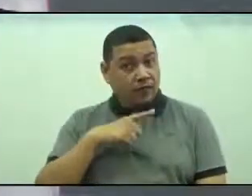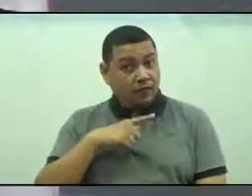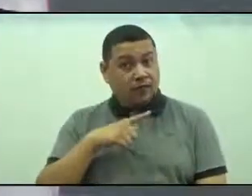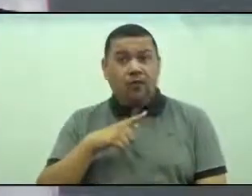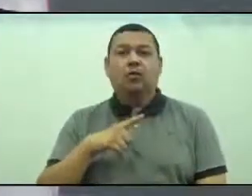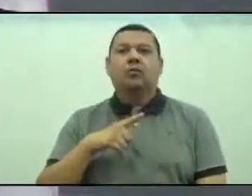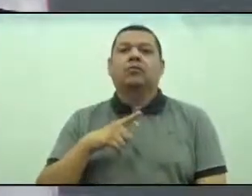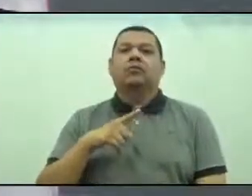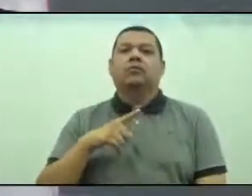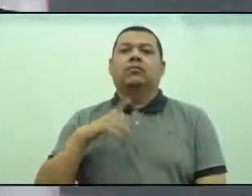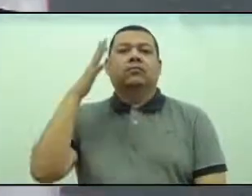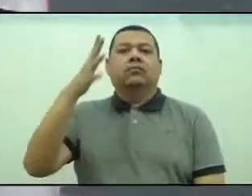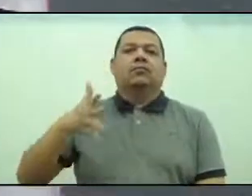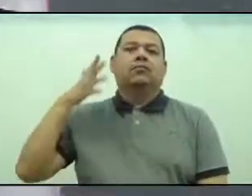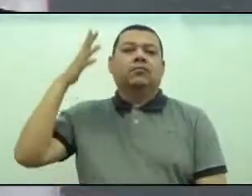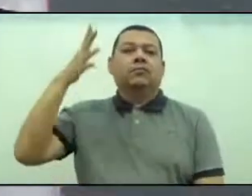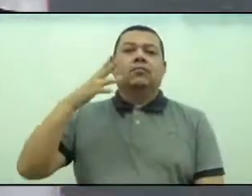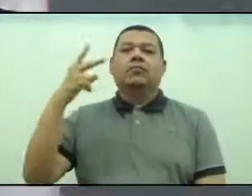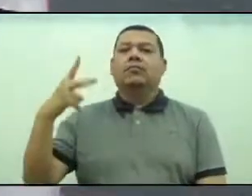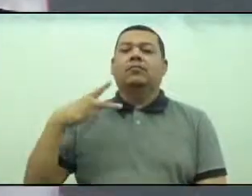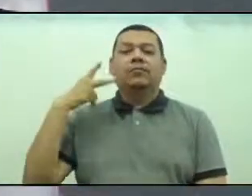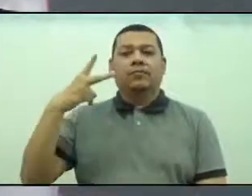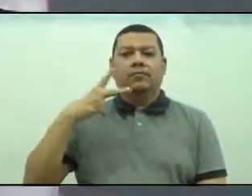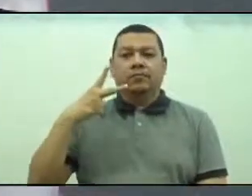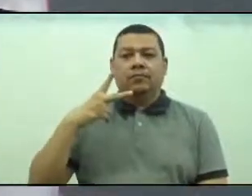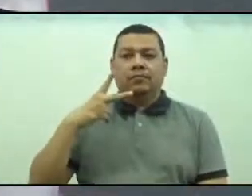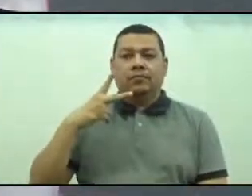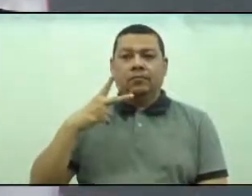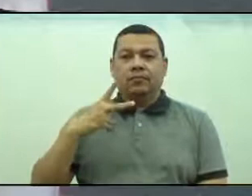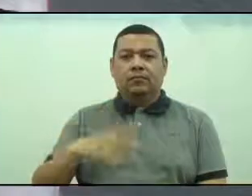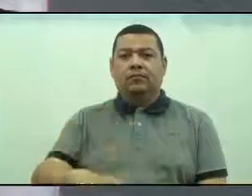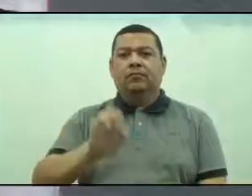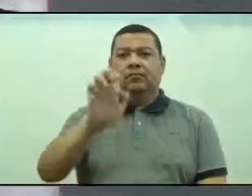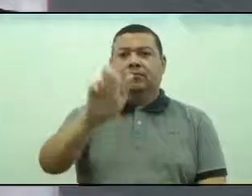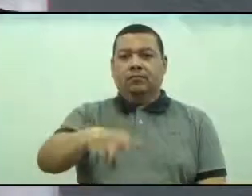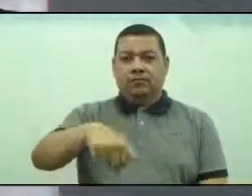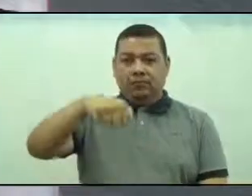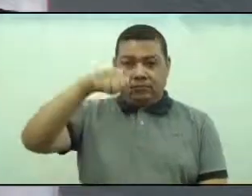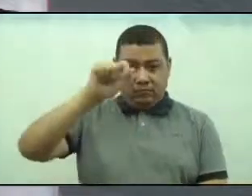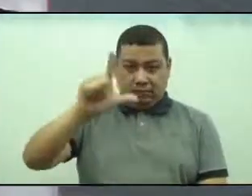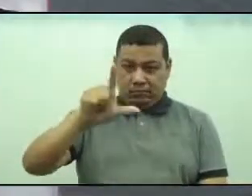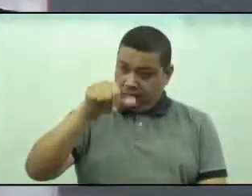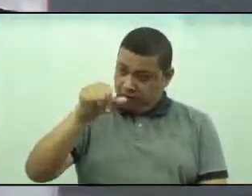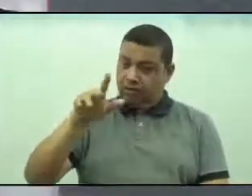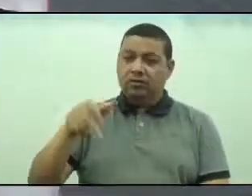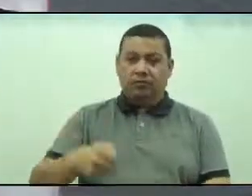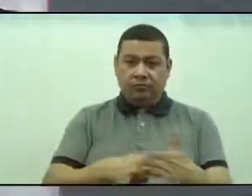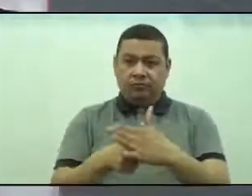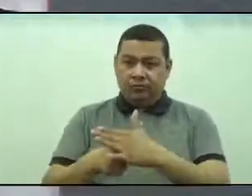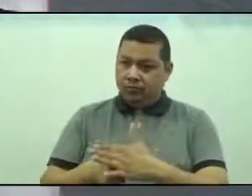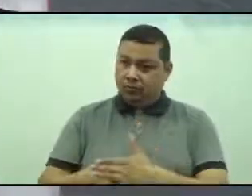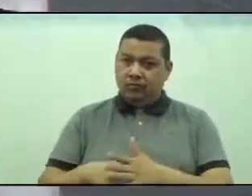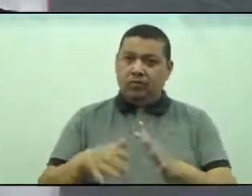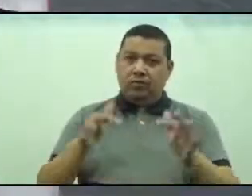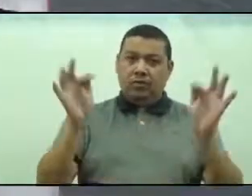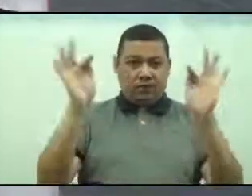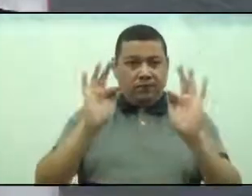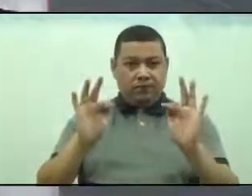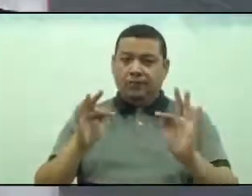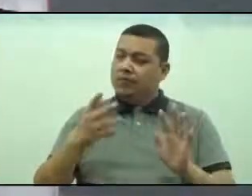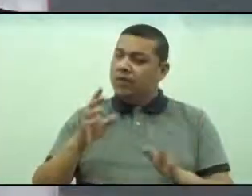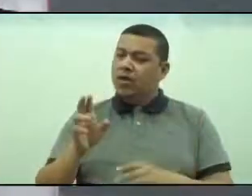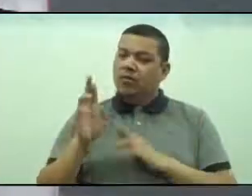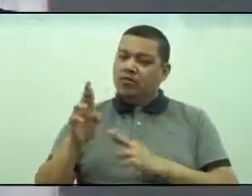fez algumas solicitações. Fico feliz, espero que o senhor atenda, se for possível, é claro, como eu